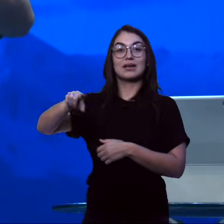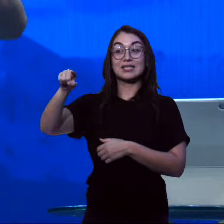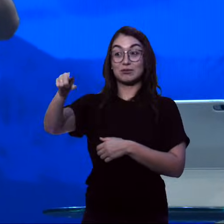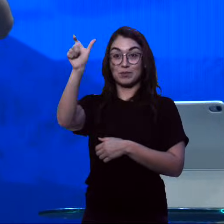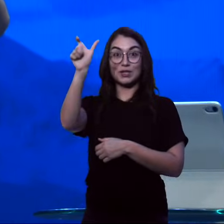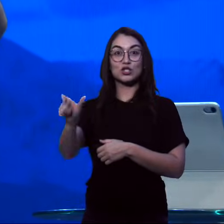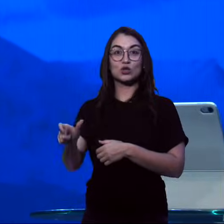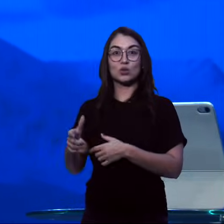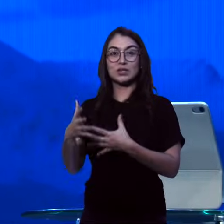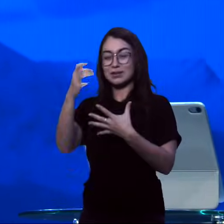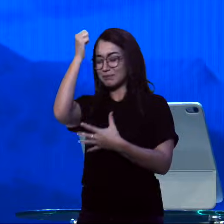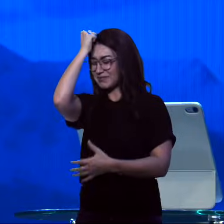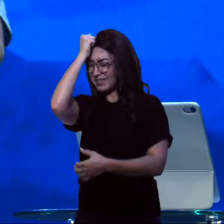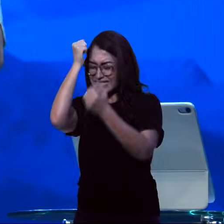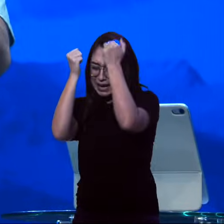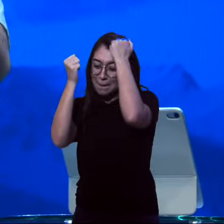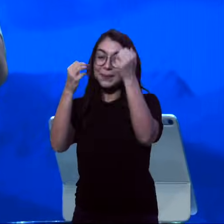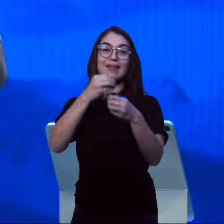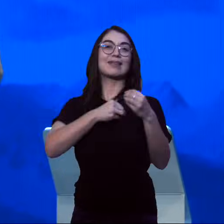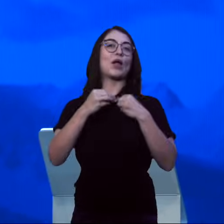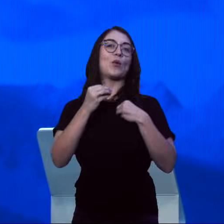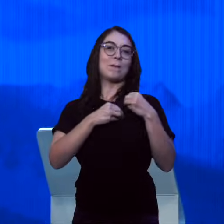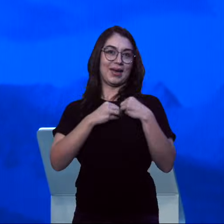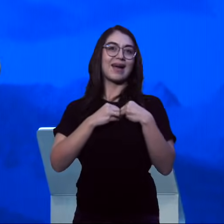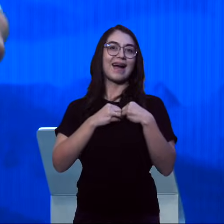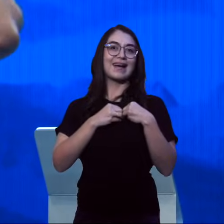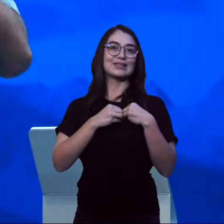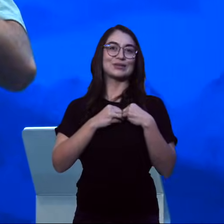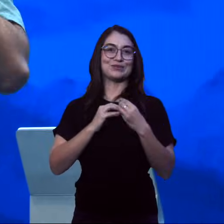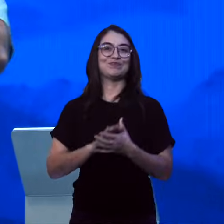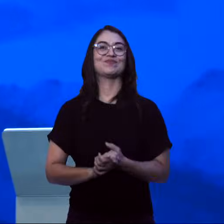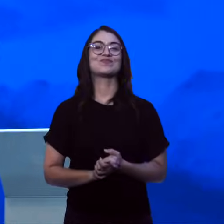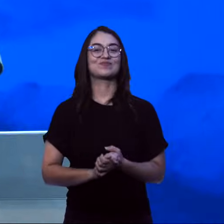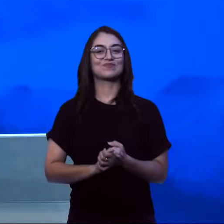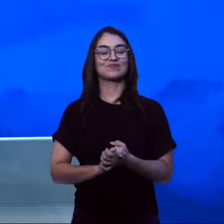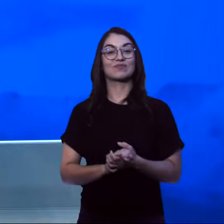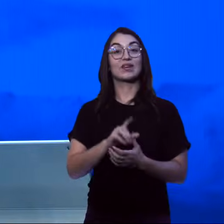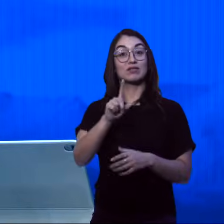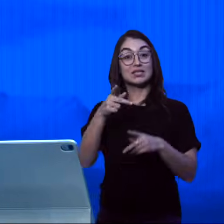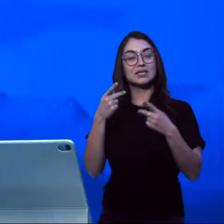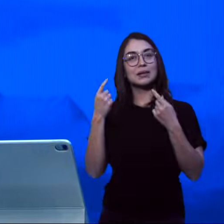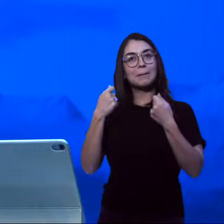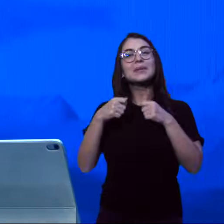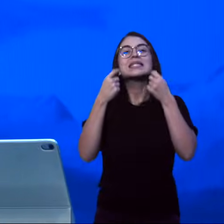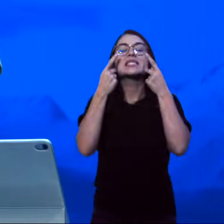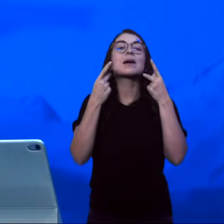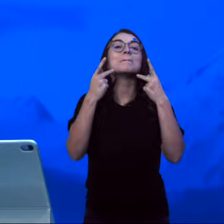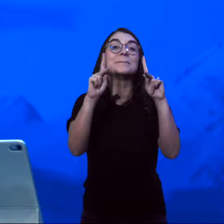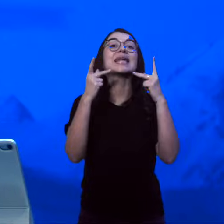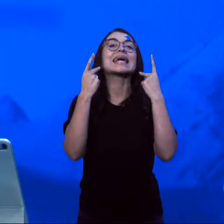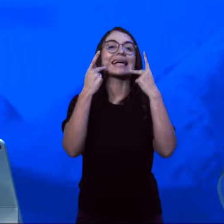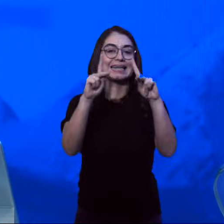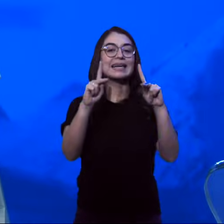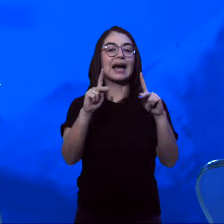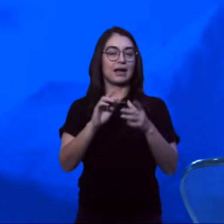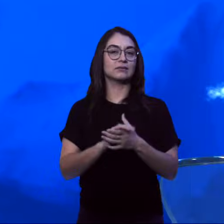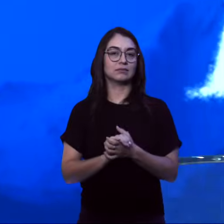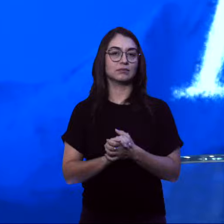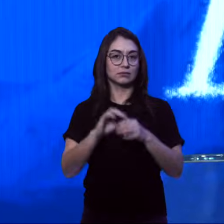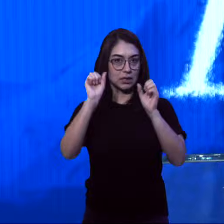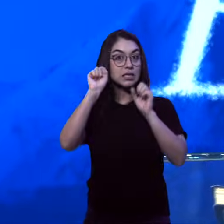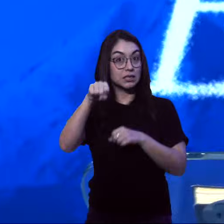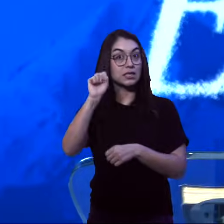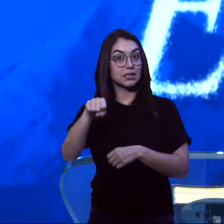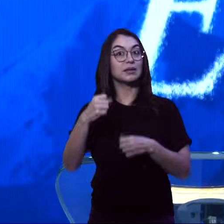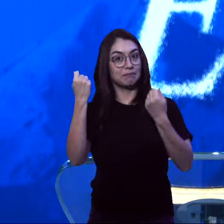pecados. Eu não estou dizendo que não é para você pregar, a fé vem pelo ouvir, você tem que pregar. Não existe esse negócio de pregar sem palavras, isso aí é bobagem.